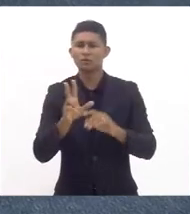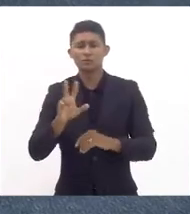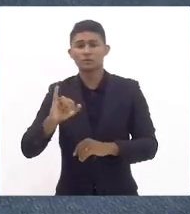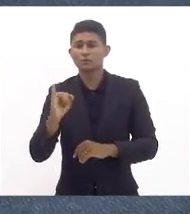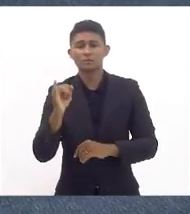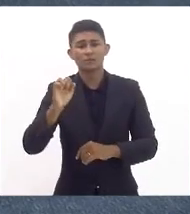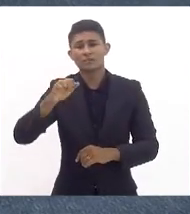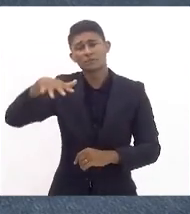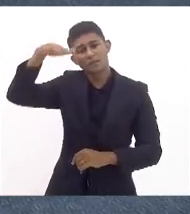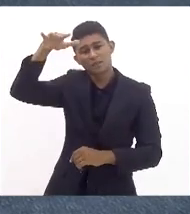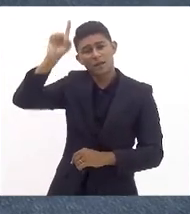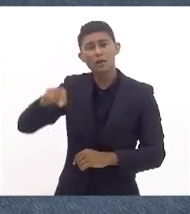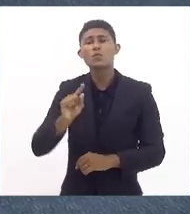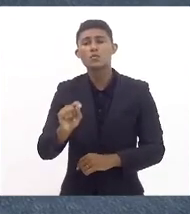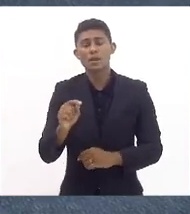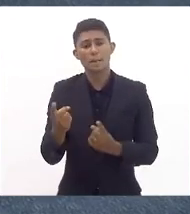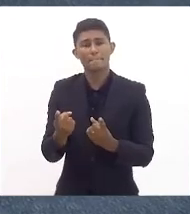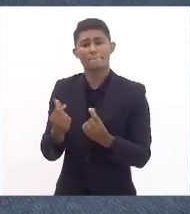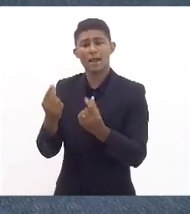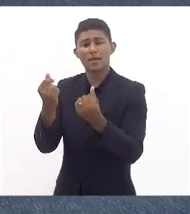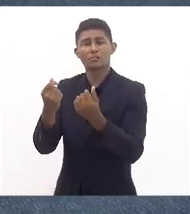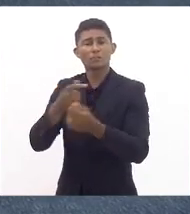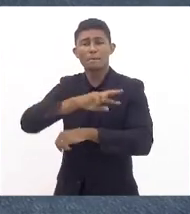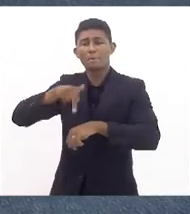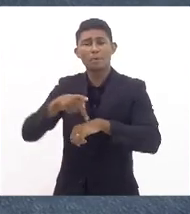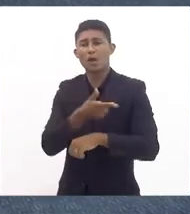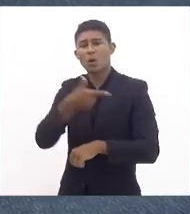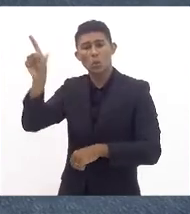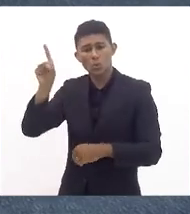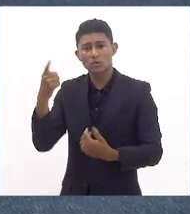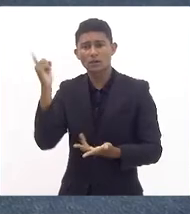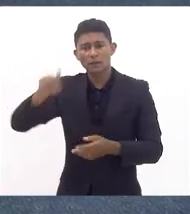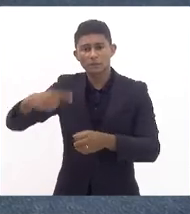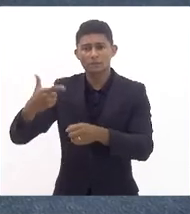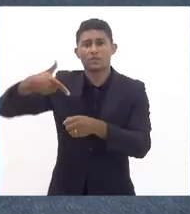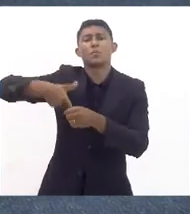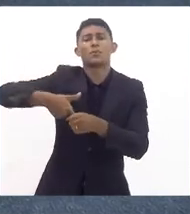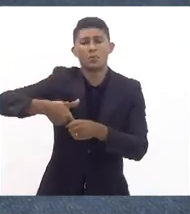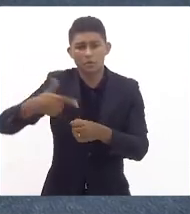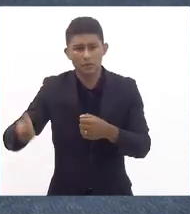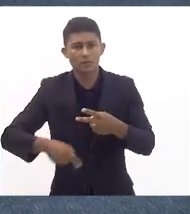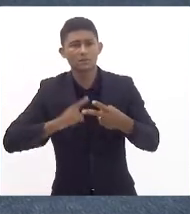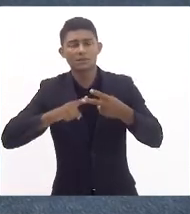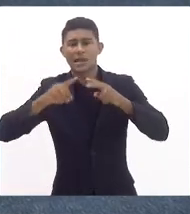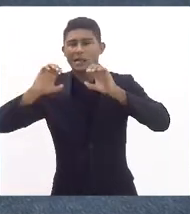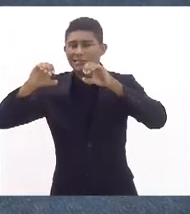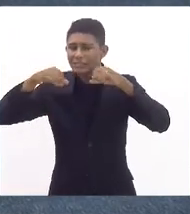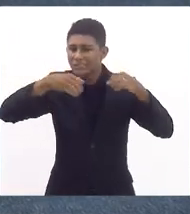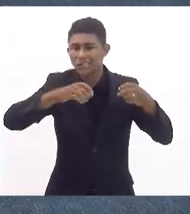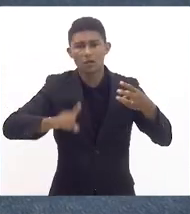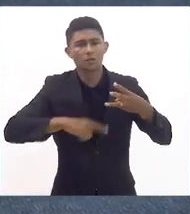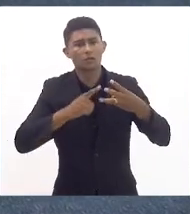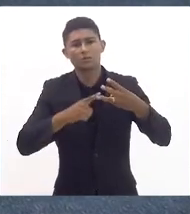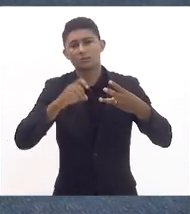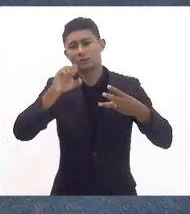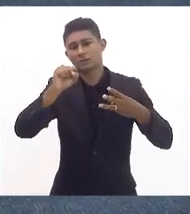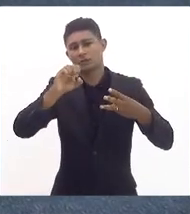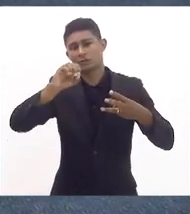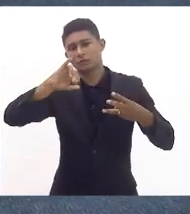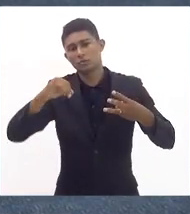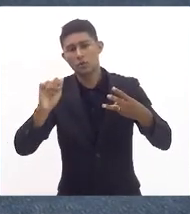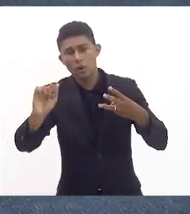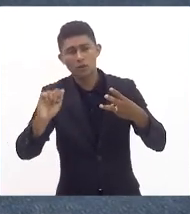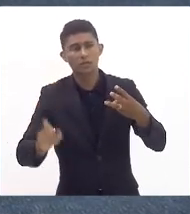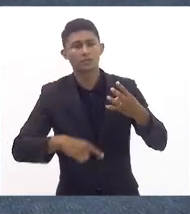dos preços internacionais, dos preços justamente de combustíveis, justamente do milho, justamente da soja,